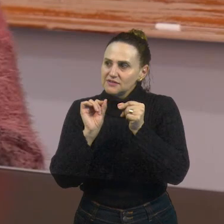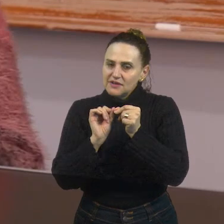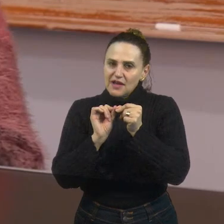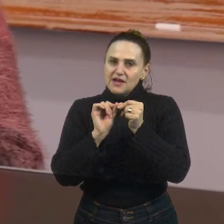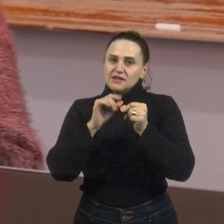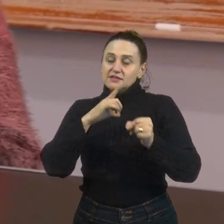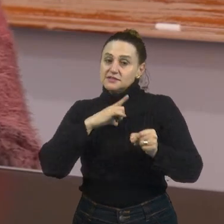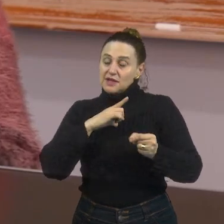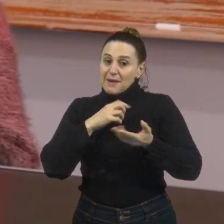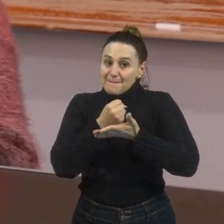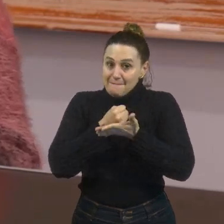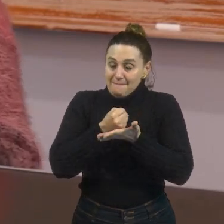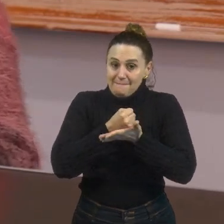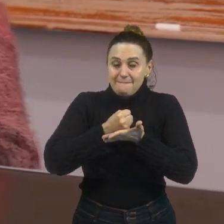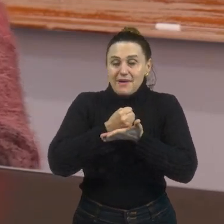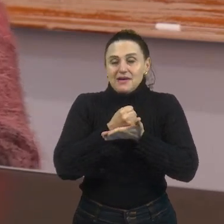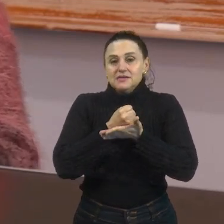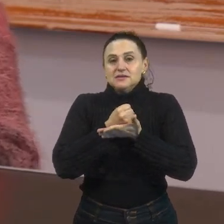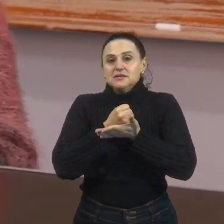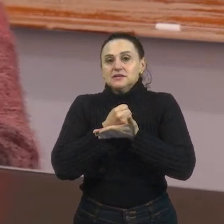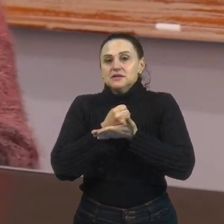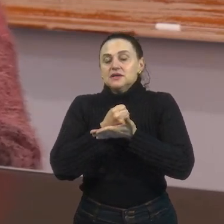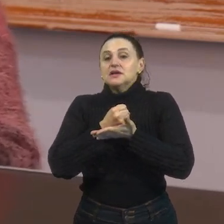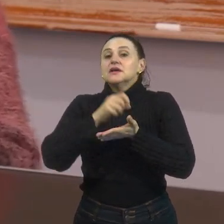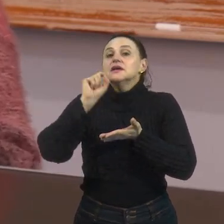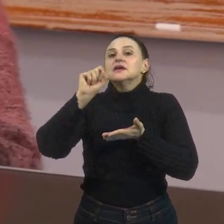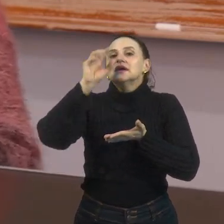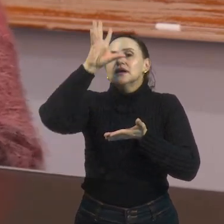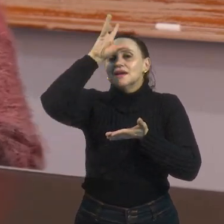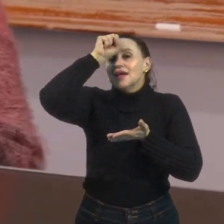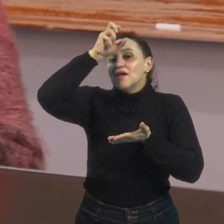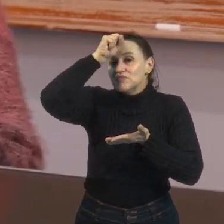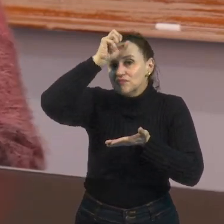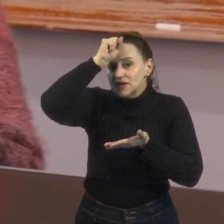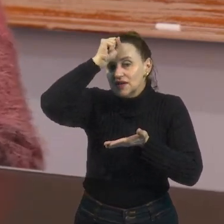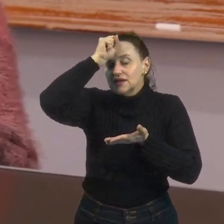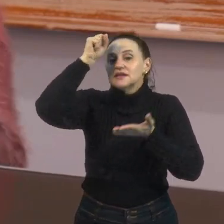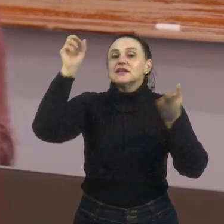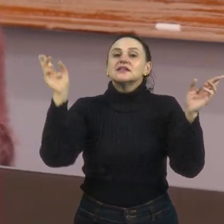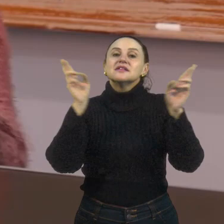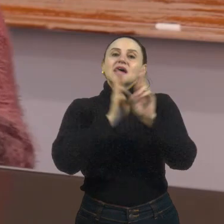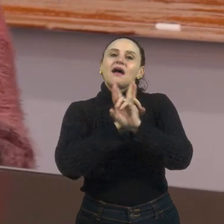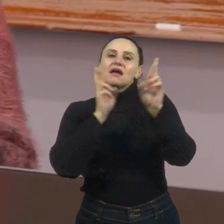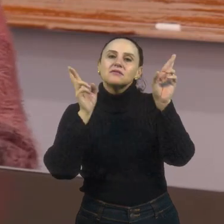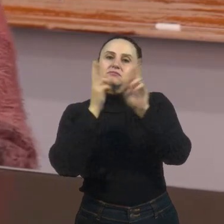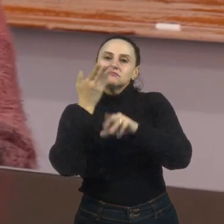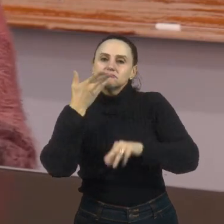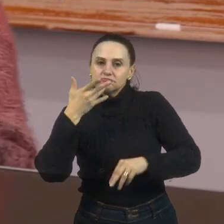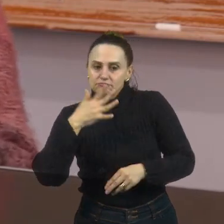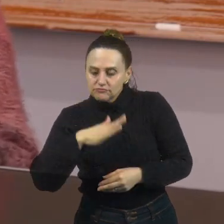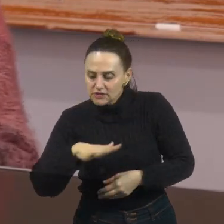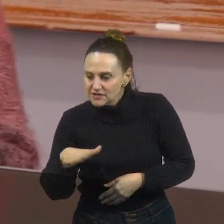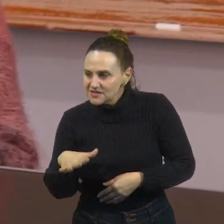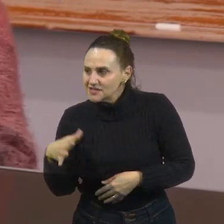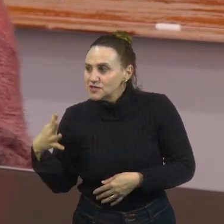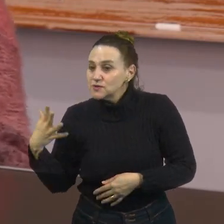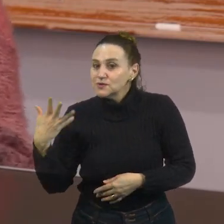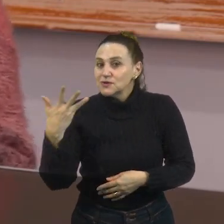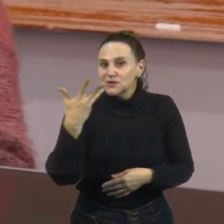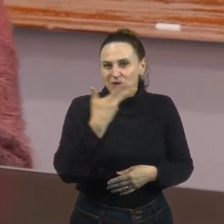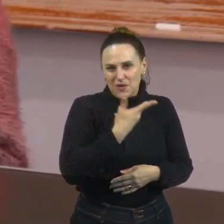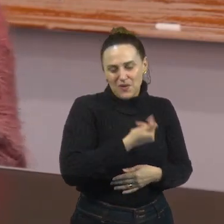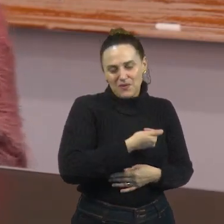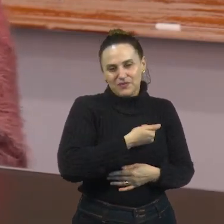embasamento. E que ele aprenda também, ele aprende muito nas relações com as crianças. Todo mundo aí que trabalha com crianças sabe disso, né? O